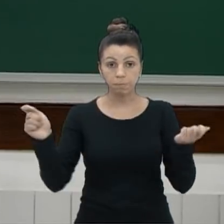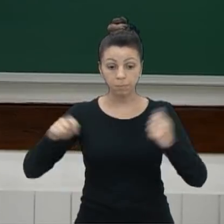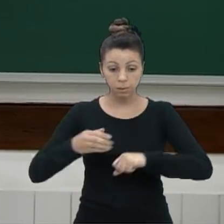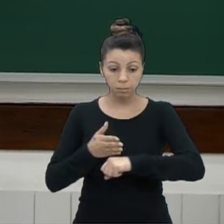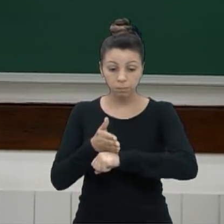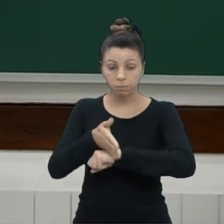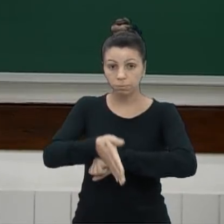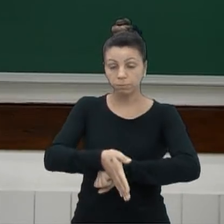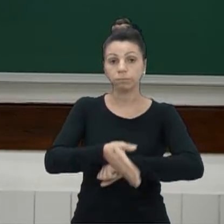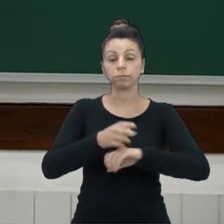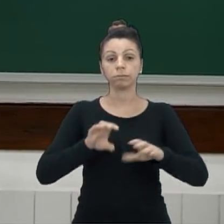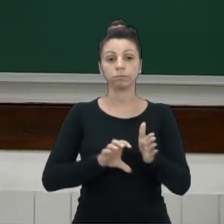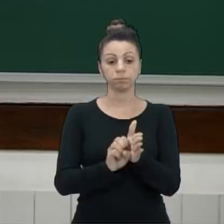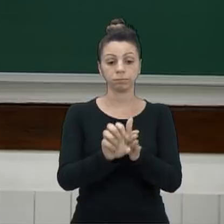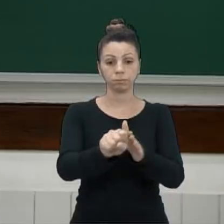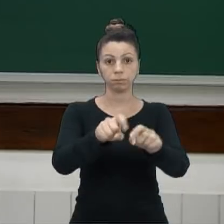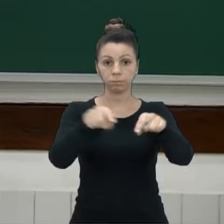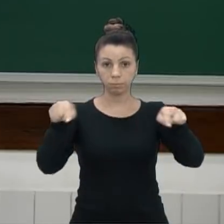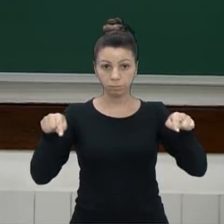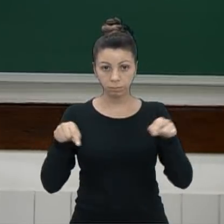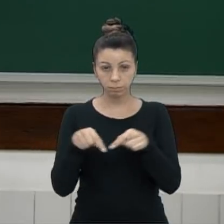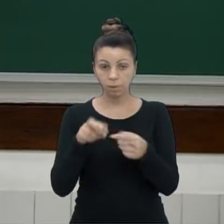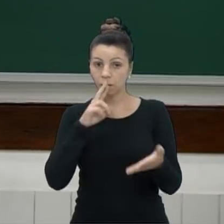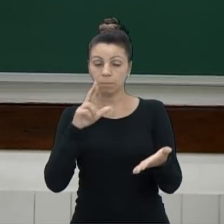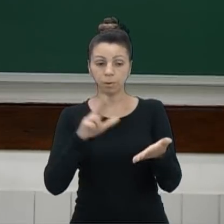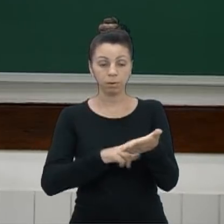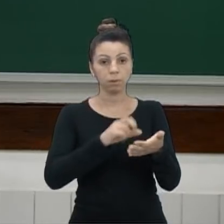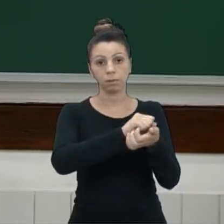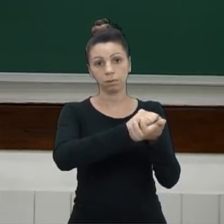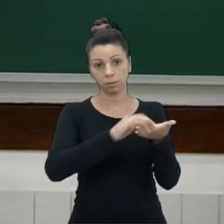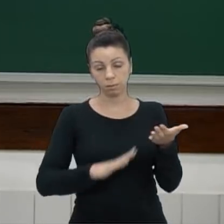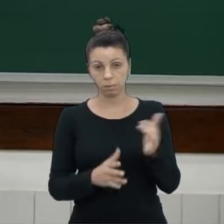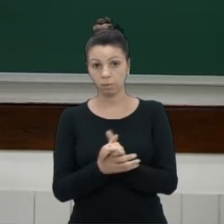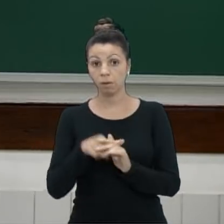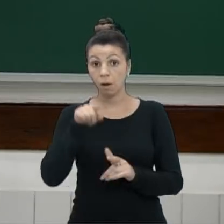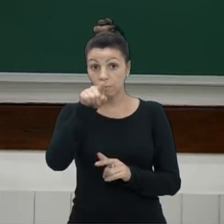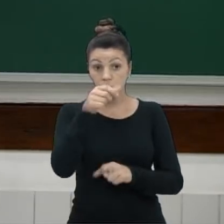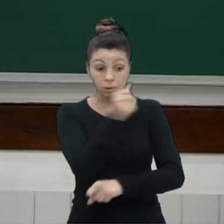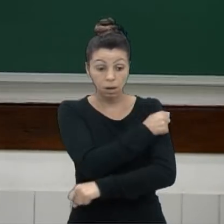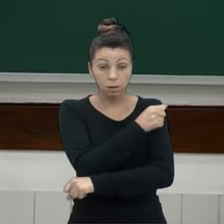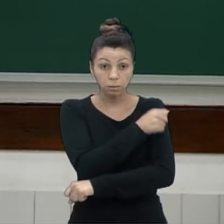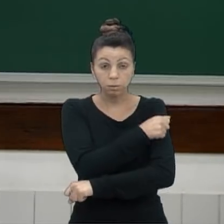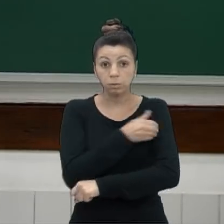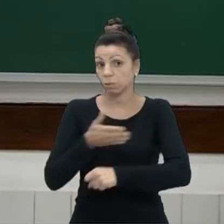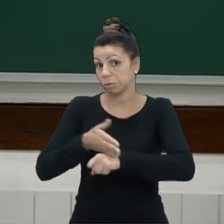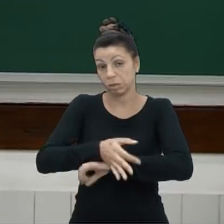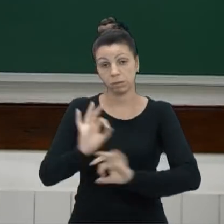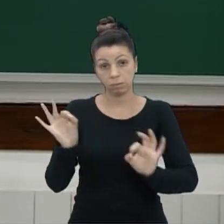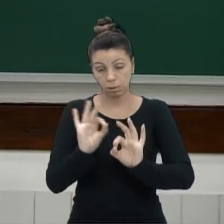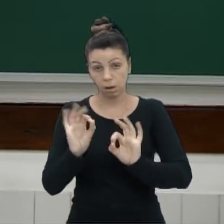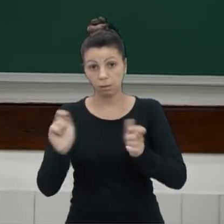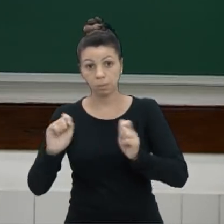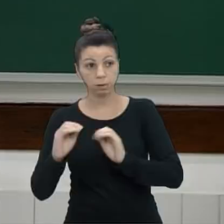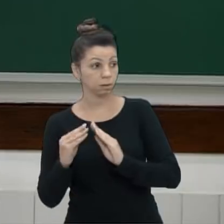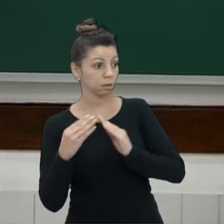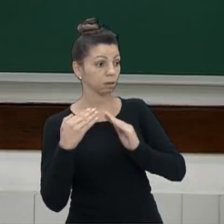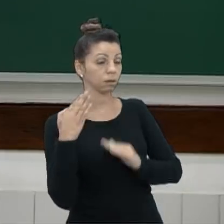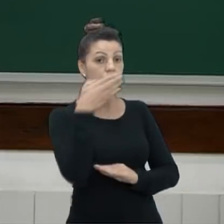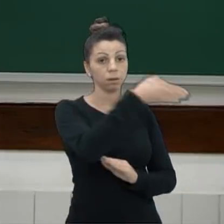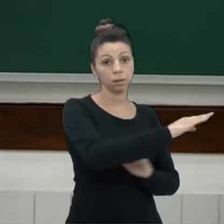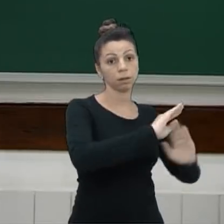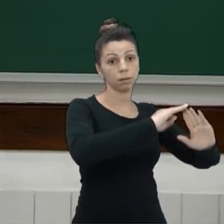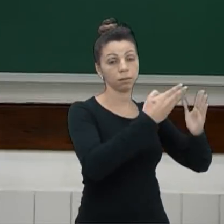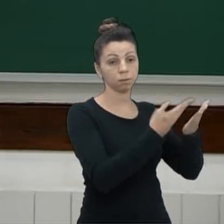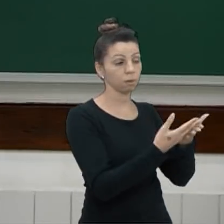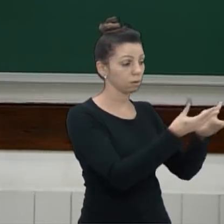aplicativo do Classroom, responder as atividades. Aqueles alunos que não têm acesso vão até a escola, busquem as atividades lá, conversem